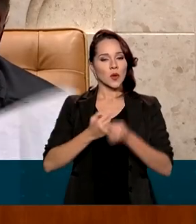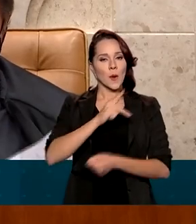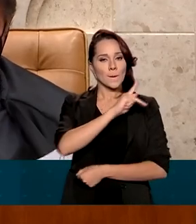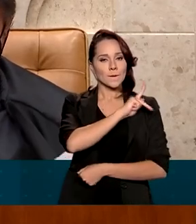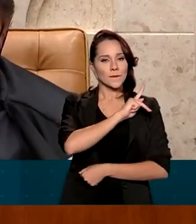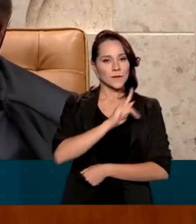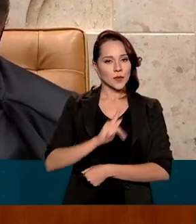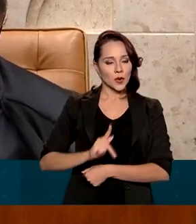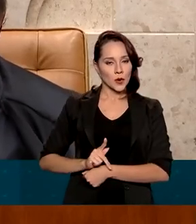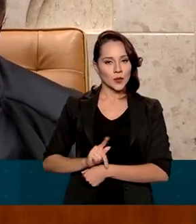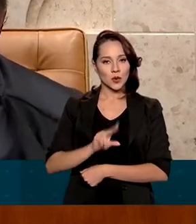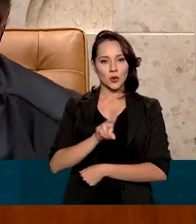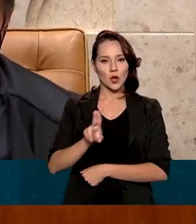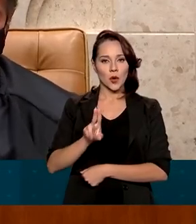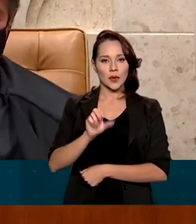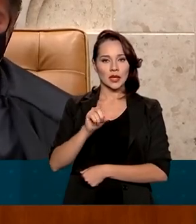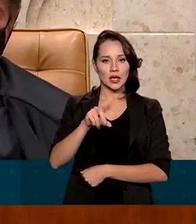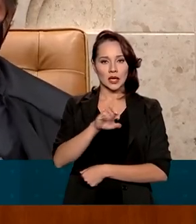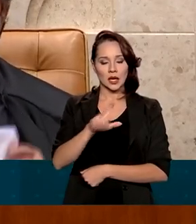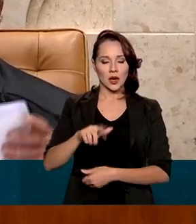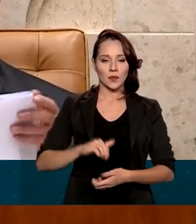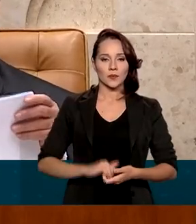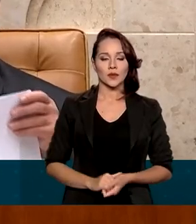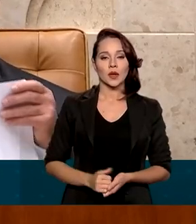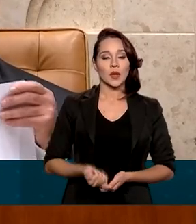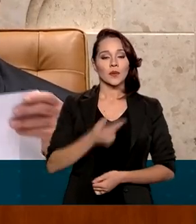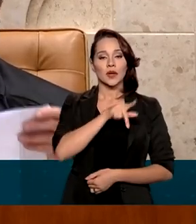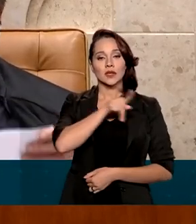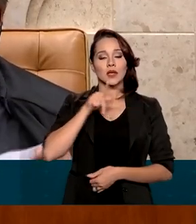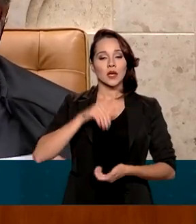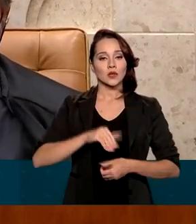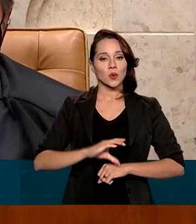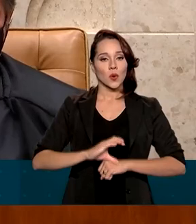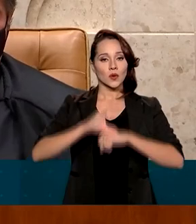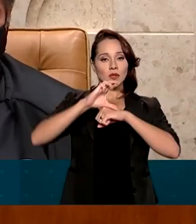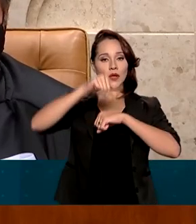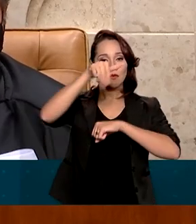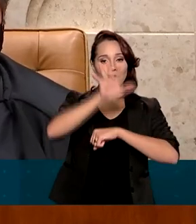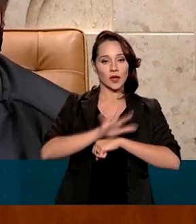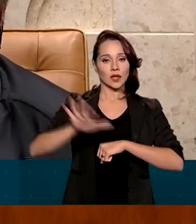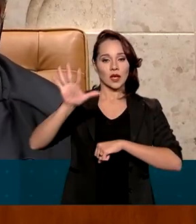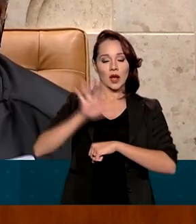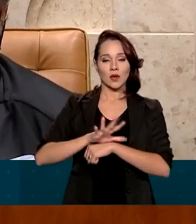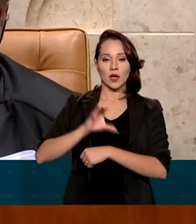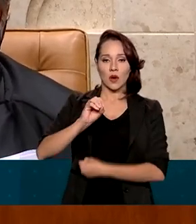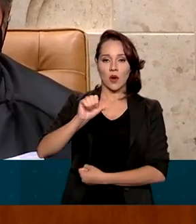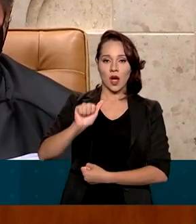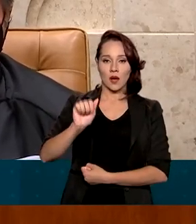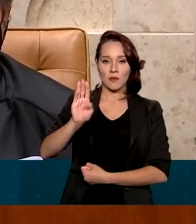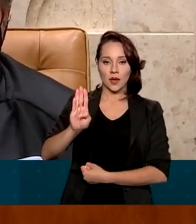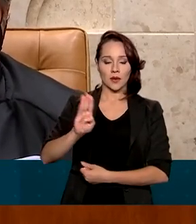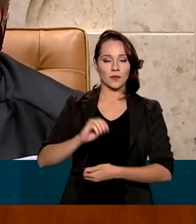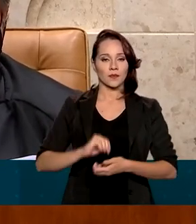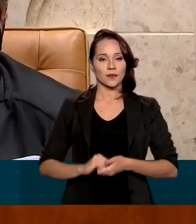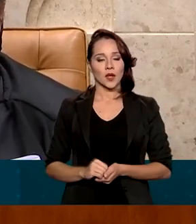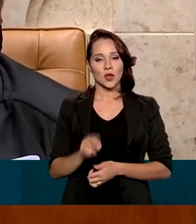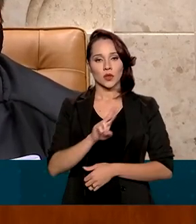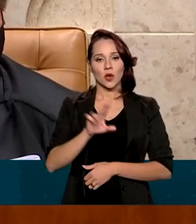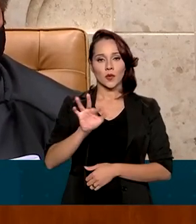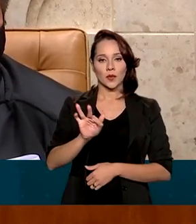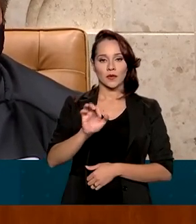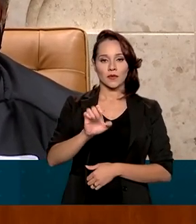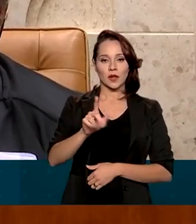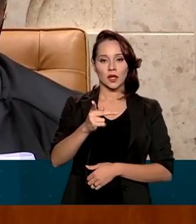Daniel de Macedo. Presidente do Conselho Federal da Ordem dos Advogados do Brasil, doutor Felipe